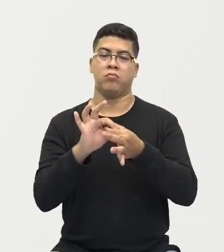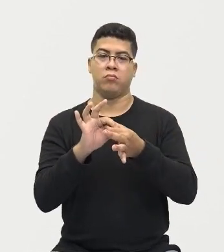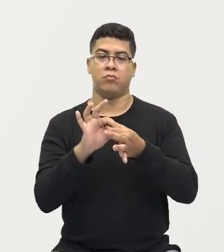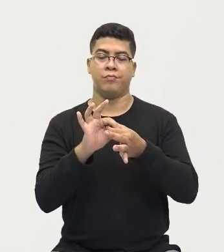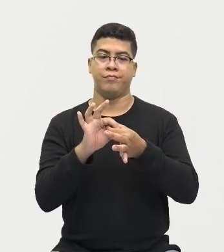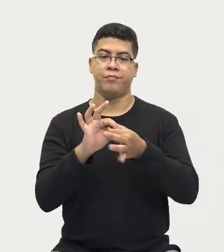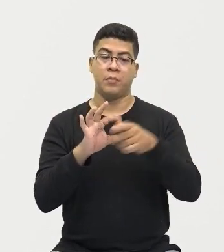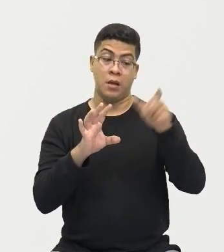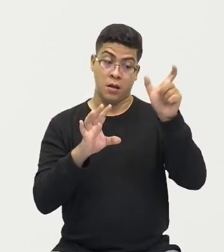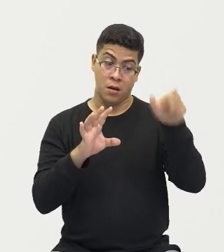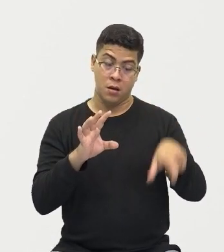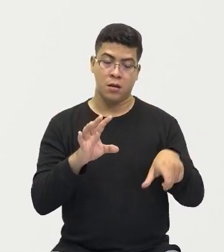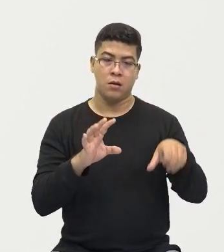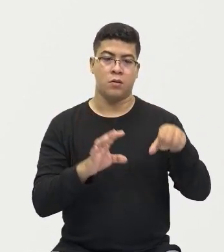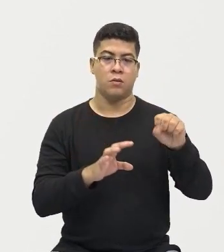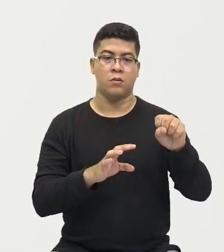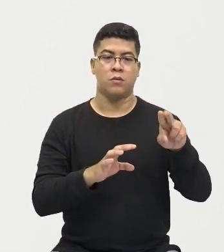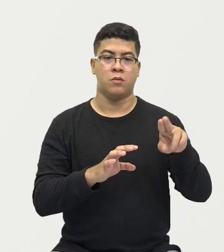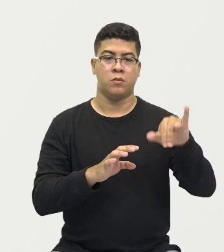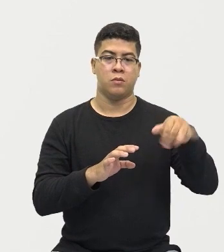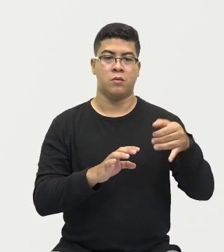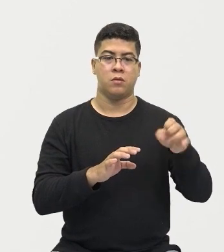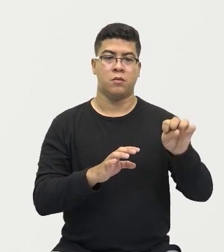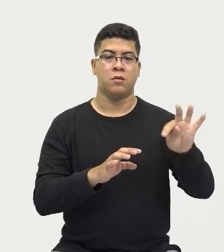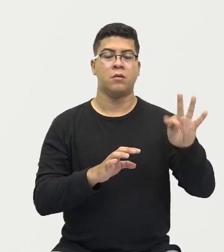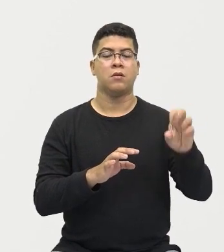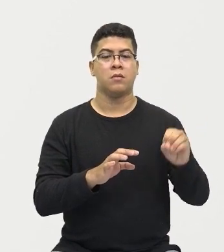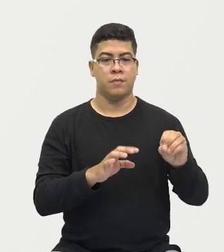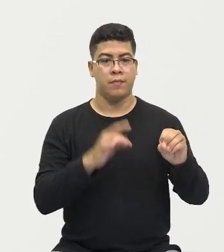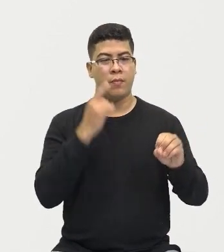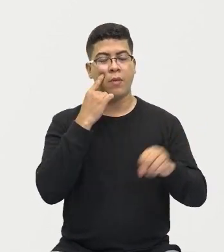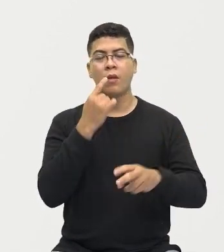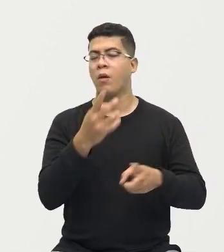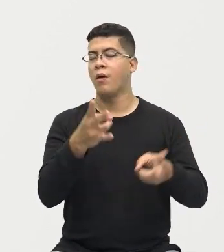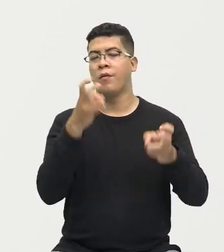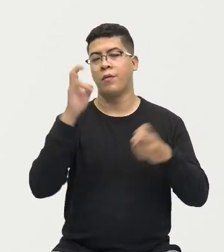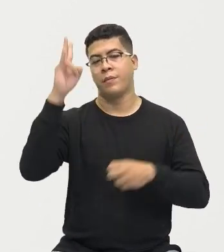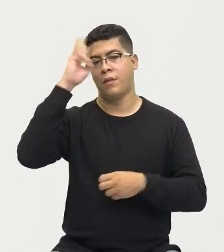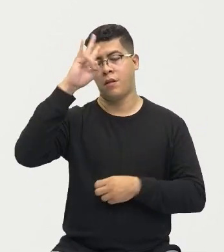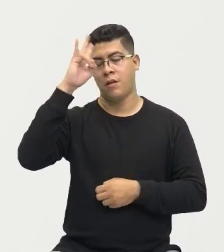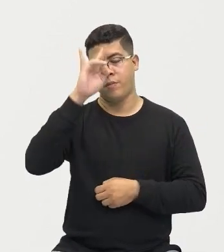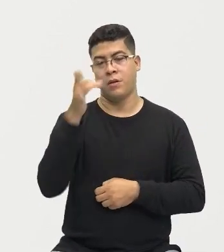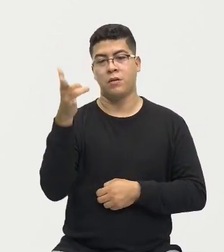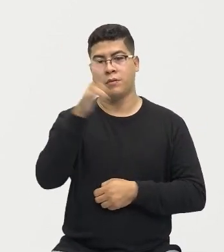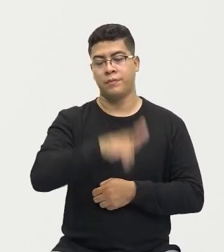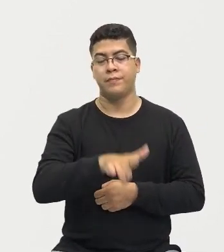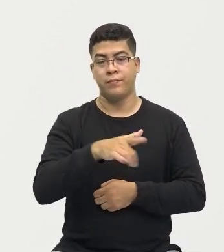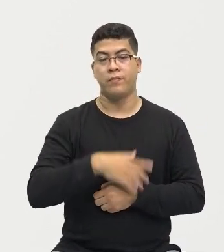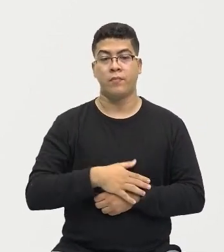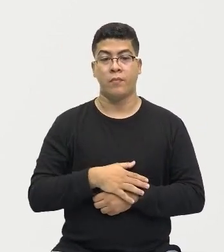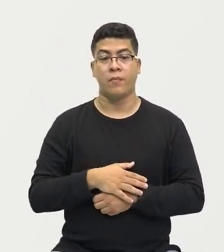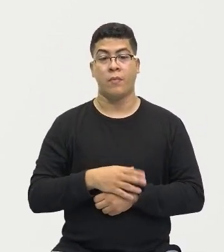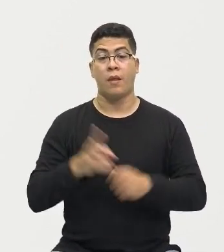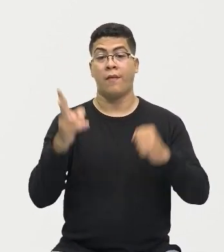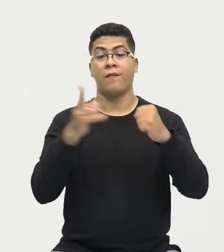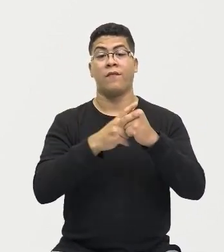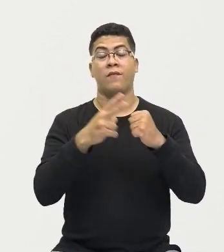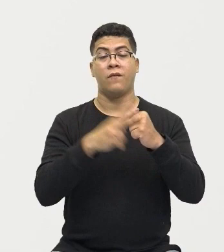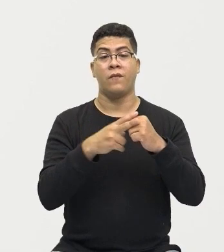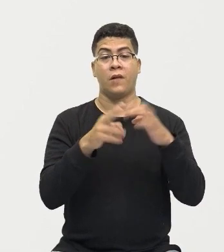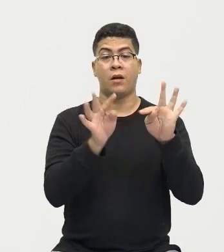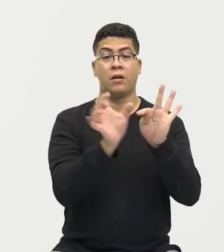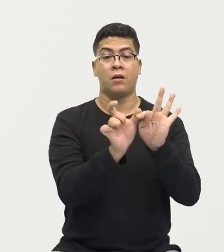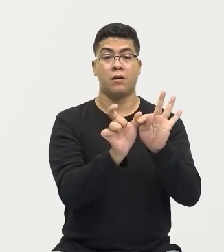verbos transitivos agora. Olha só, presta atenção aí, ó. Presta atenção. Verbos transitivos são aqueles que